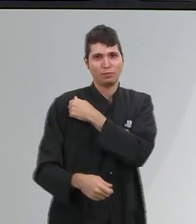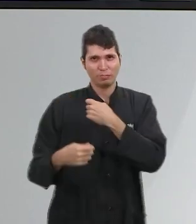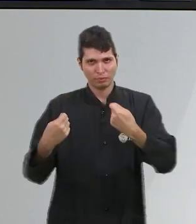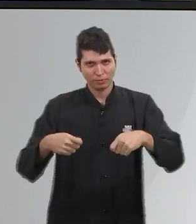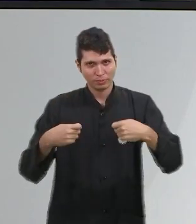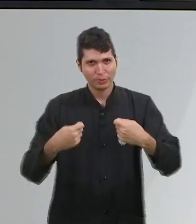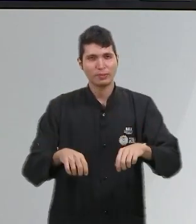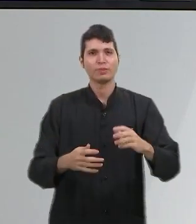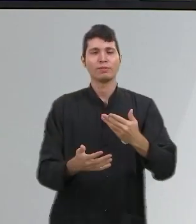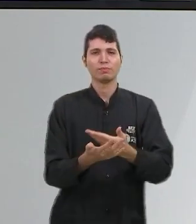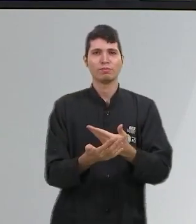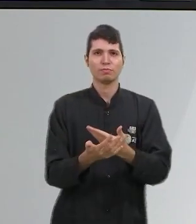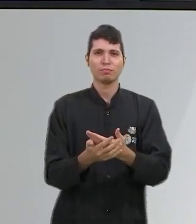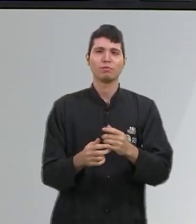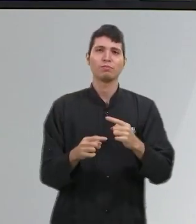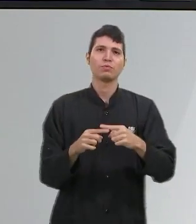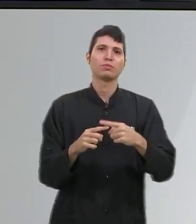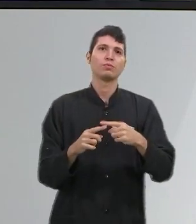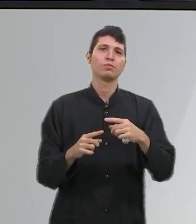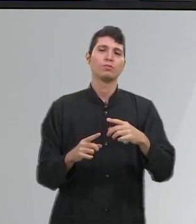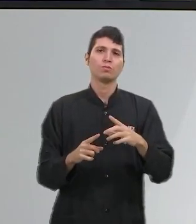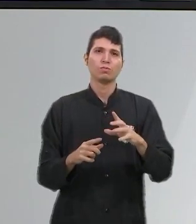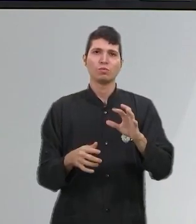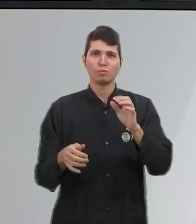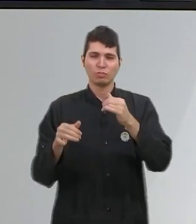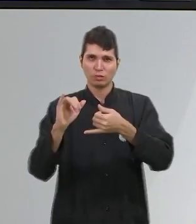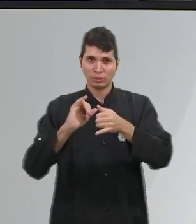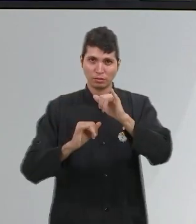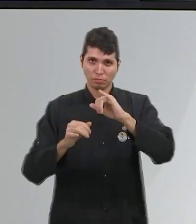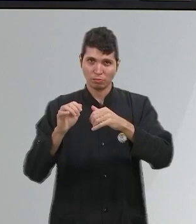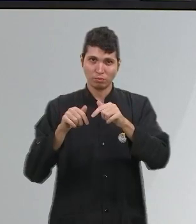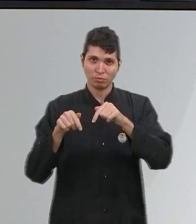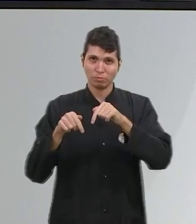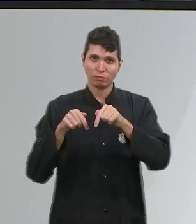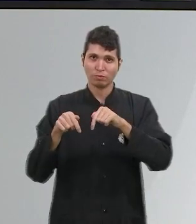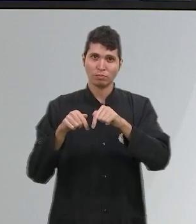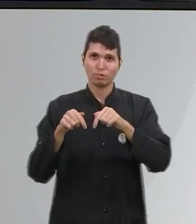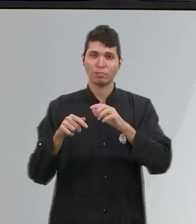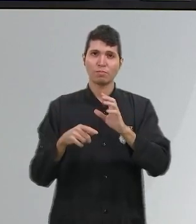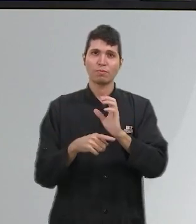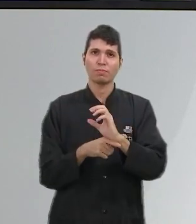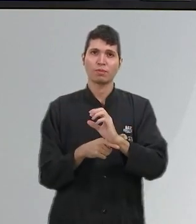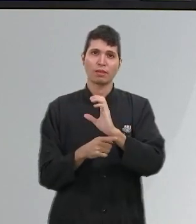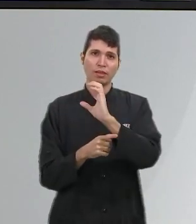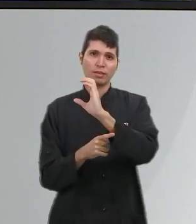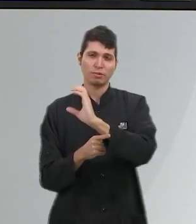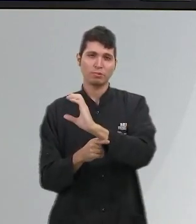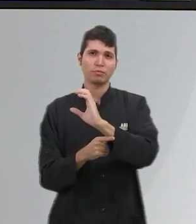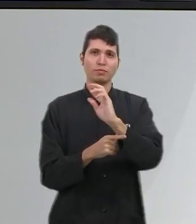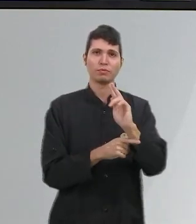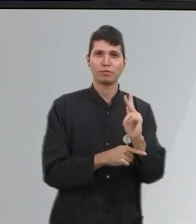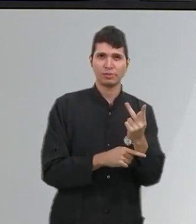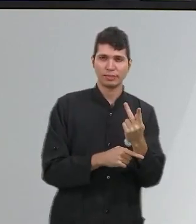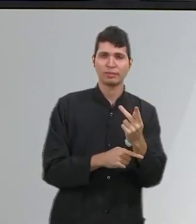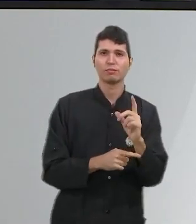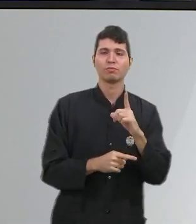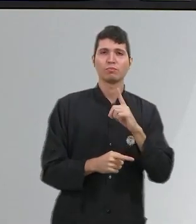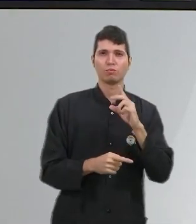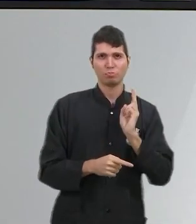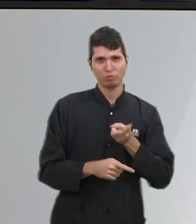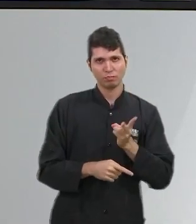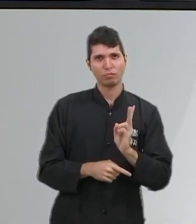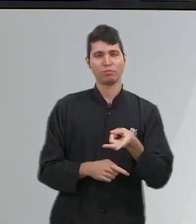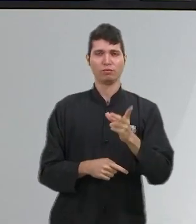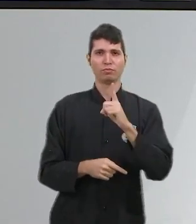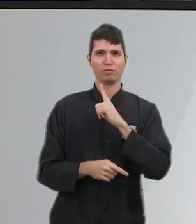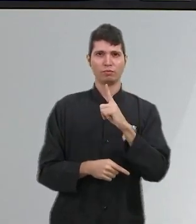os únicos elementos que vão aparecer são elementos que sejam diferentes de carbono e hidrogênio. No caso aqui, na estrutura que eu